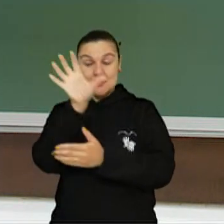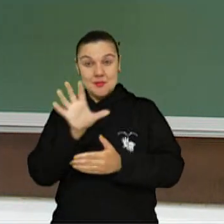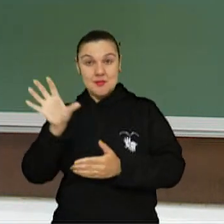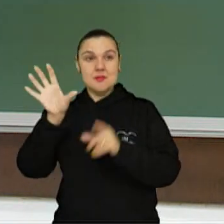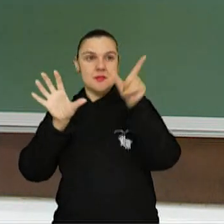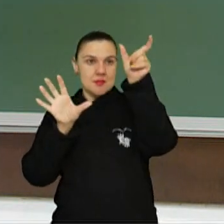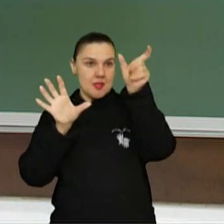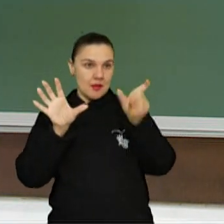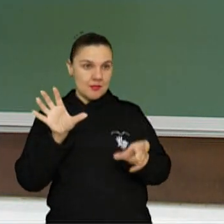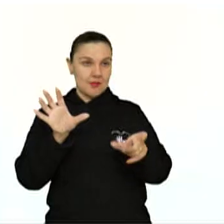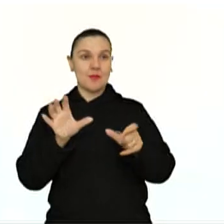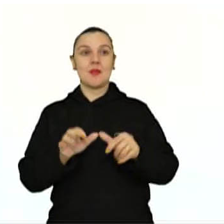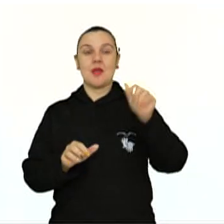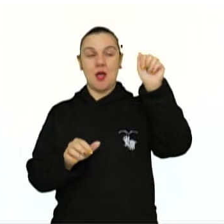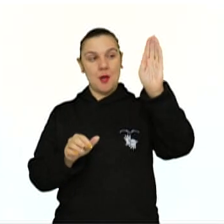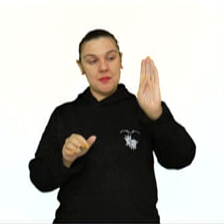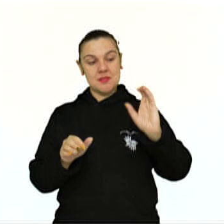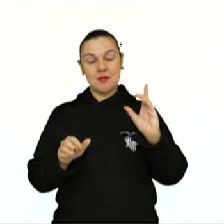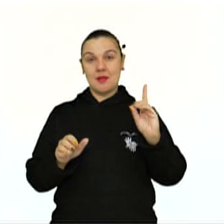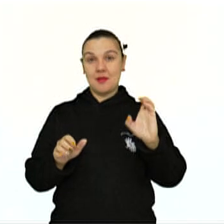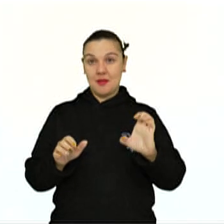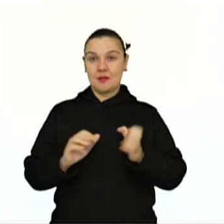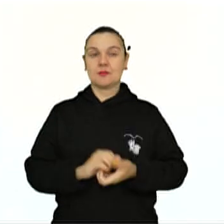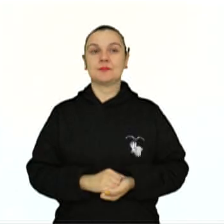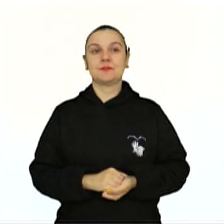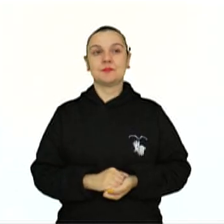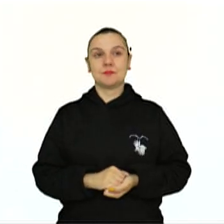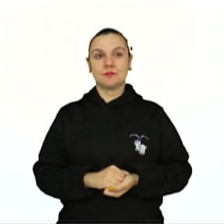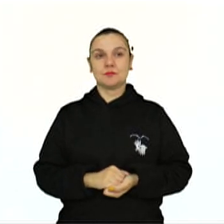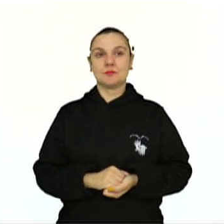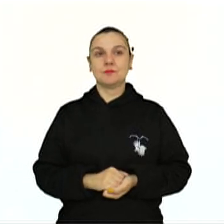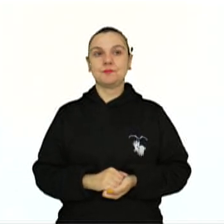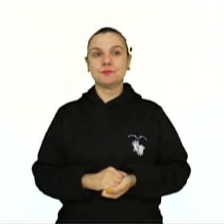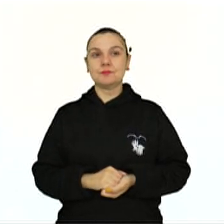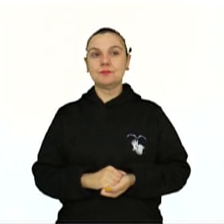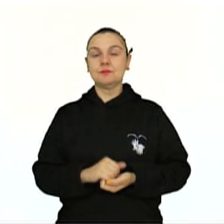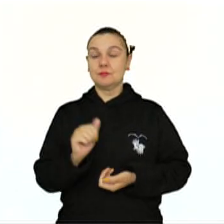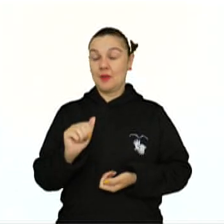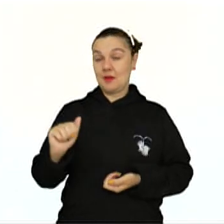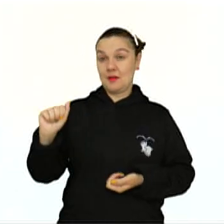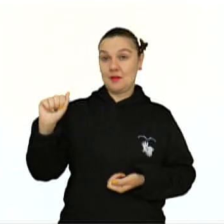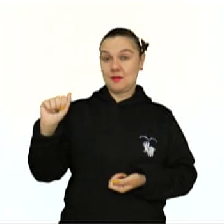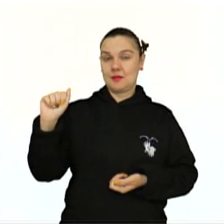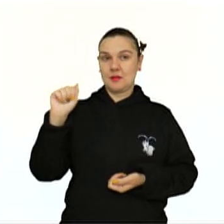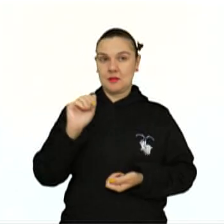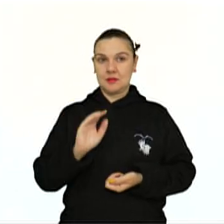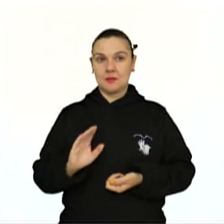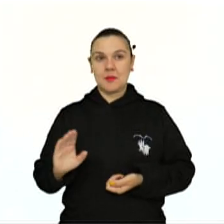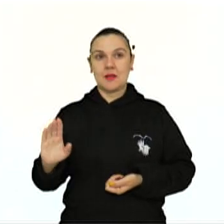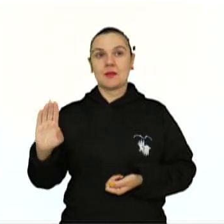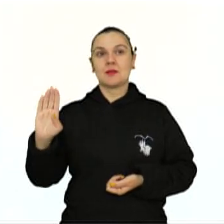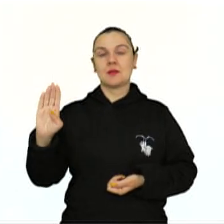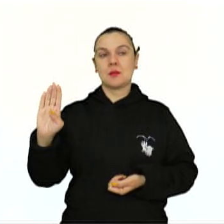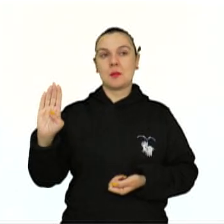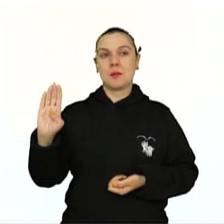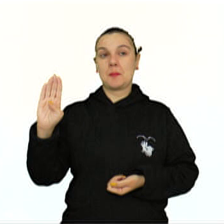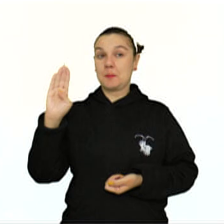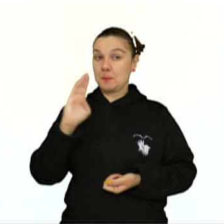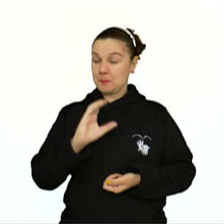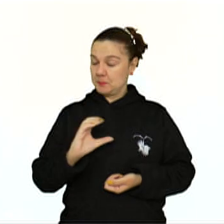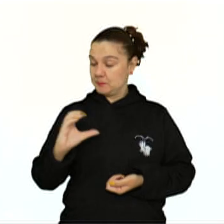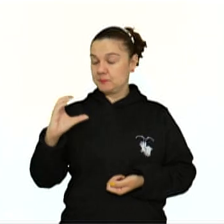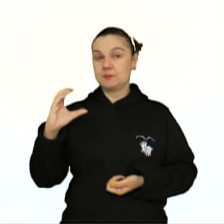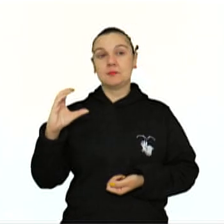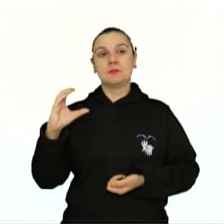aqui apresentadas? Dolor de garganta, letra A. Dolor de ouvido, letra B. Dolor